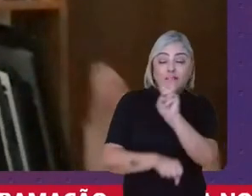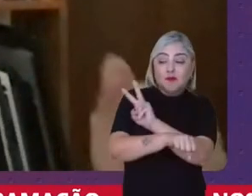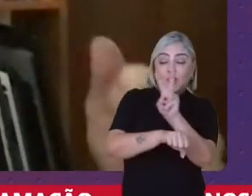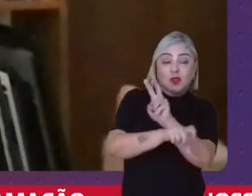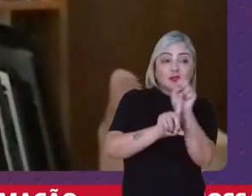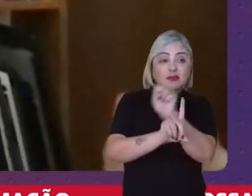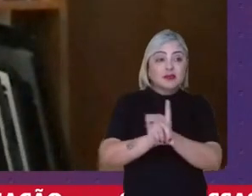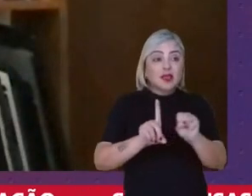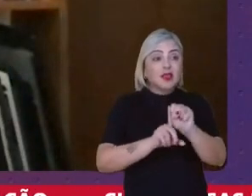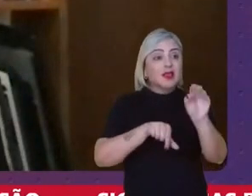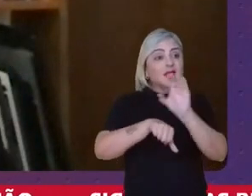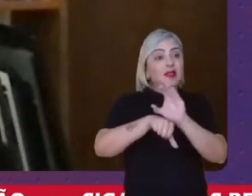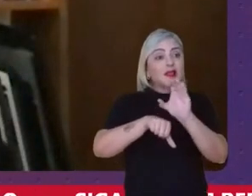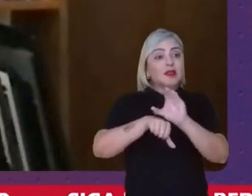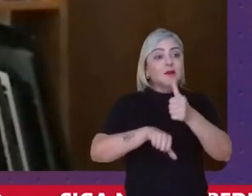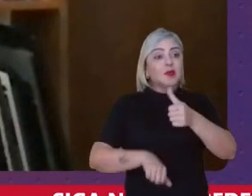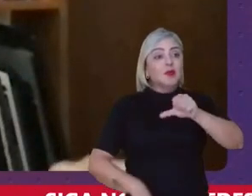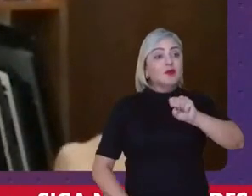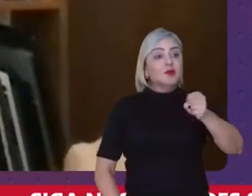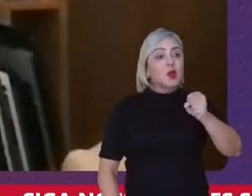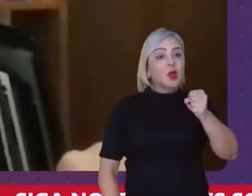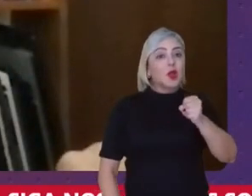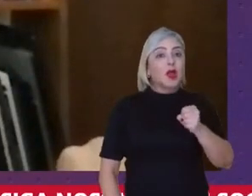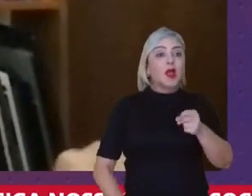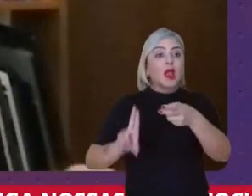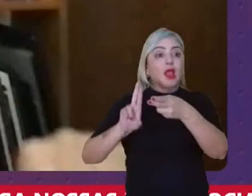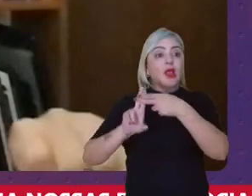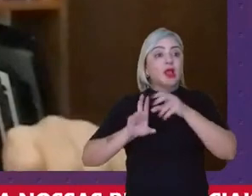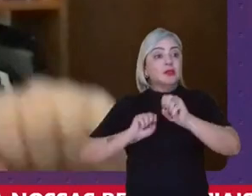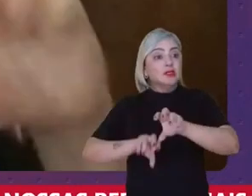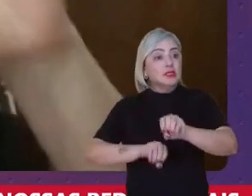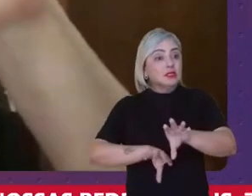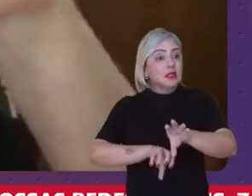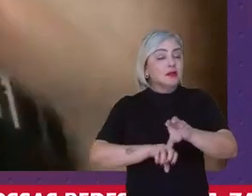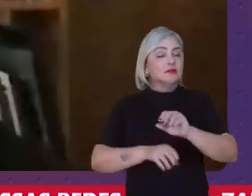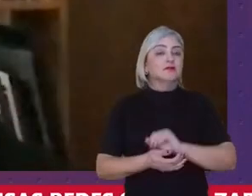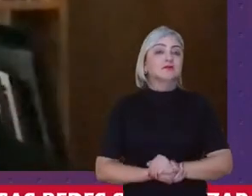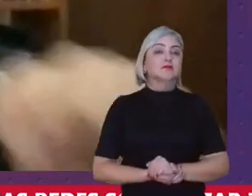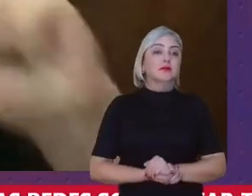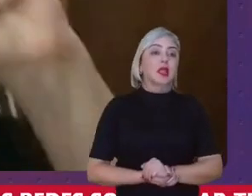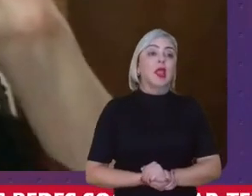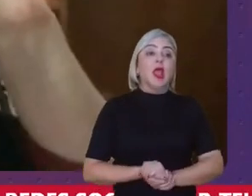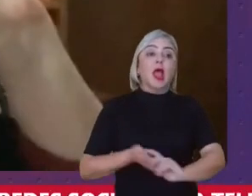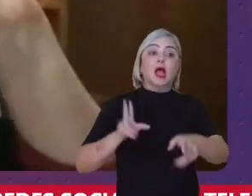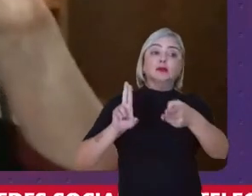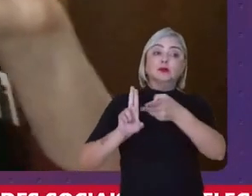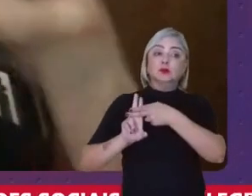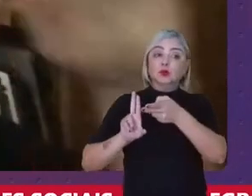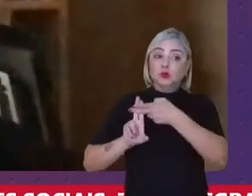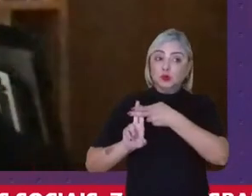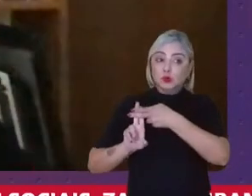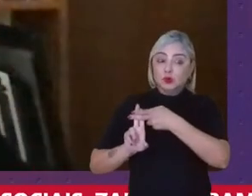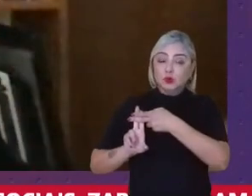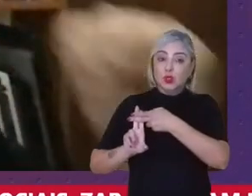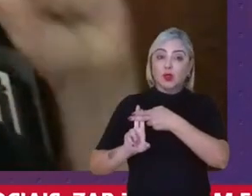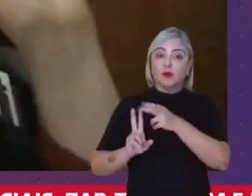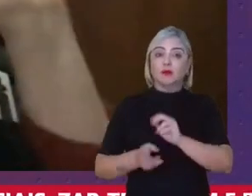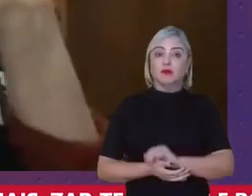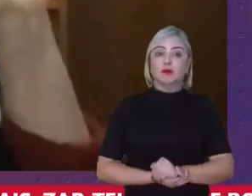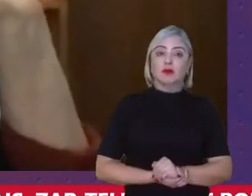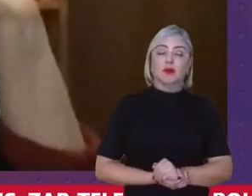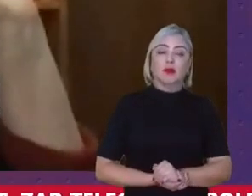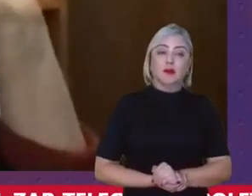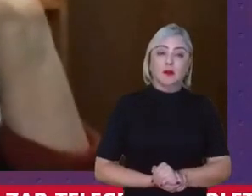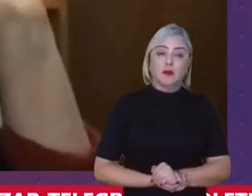na Constituição Federal de 88, ao Sistema Nacional de Educação, né? Ao Sistema Nacional de Saúde, ao Sistema